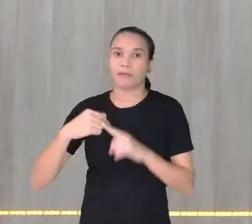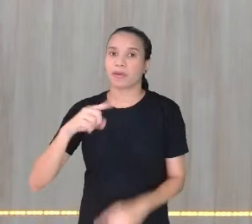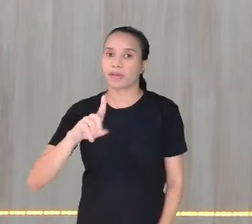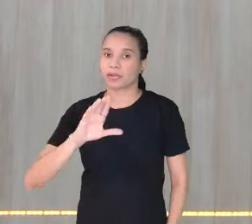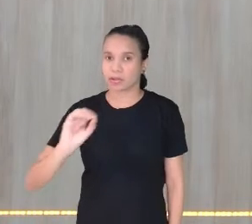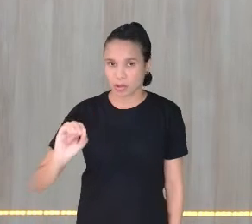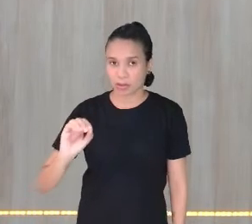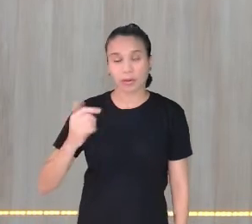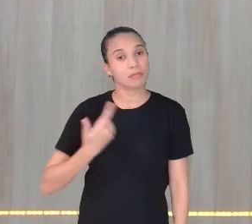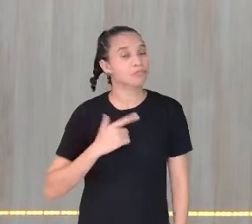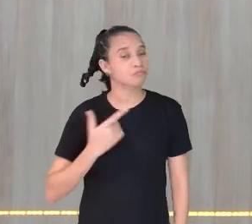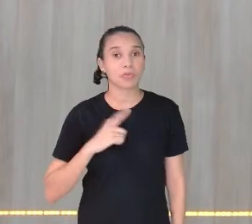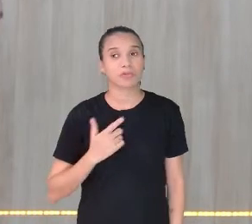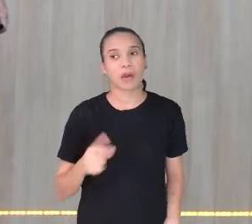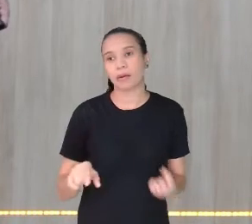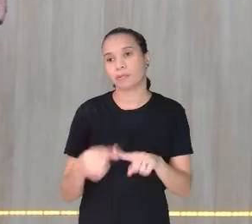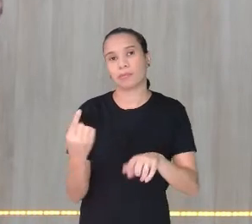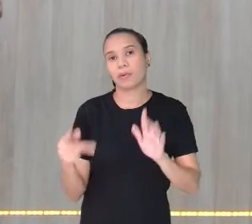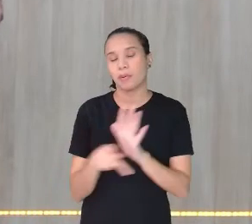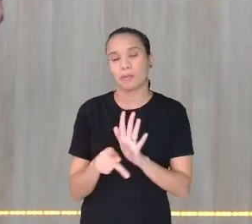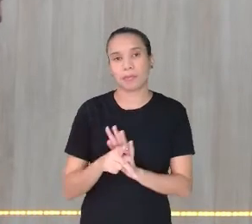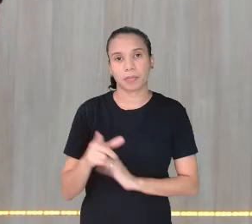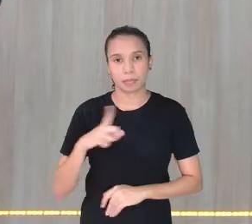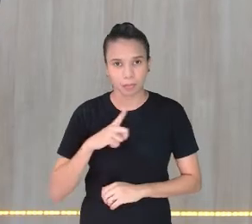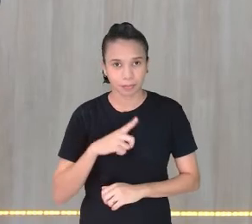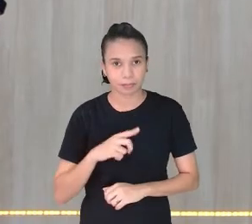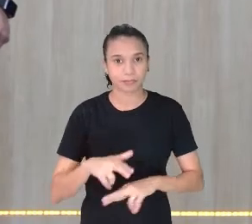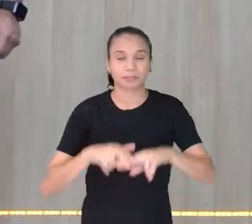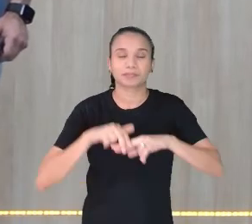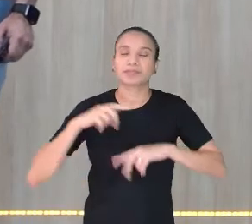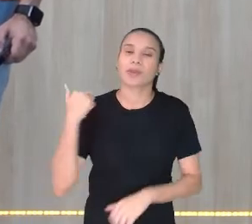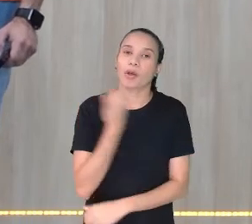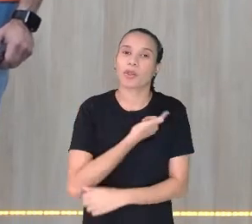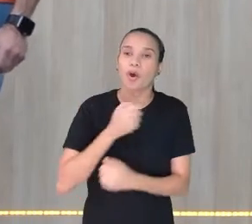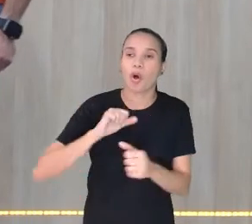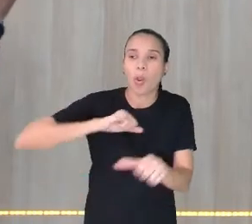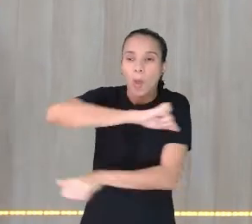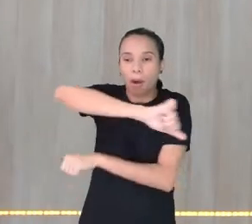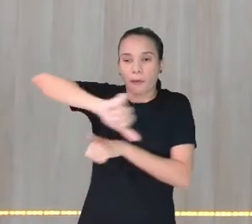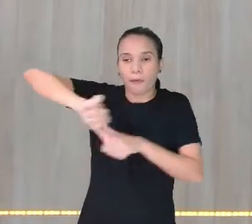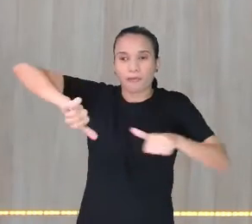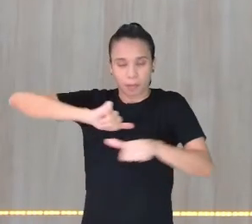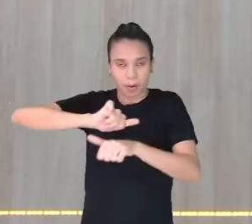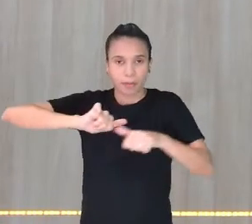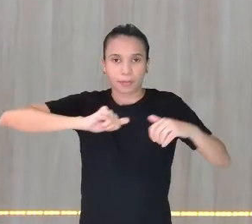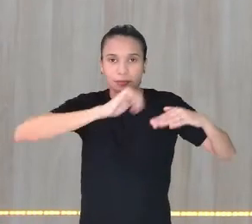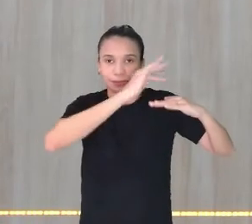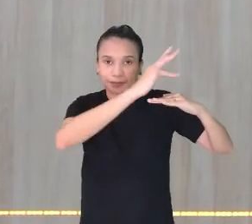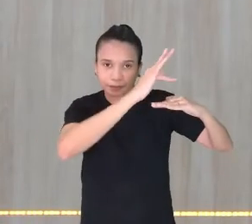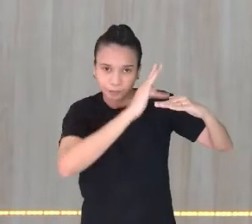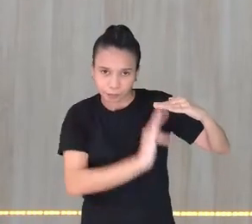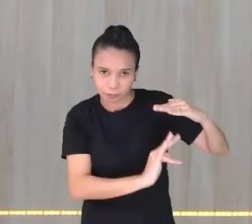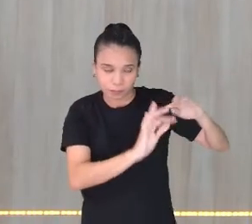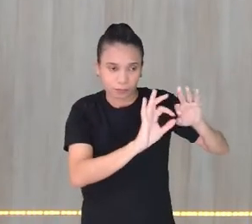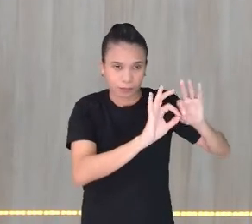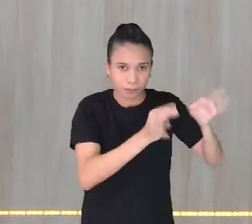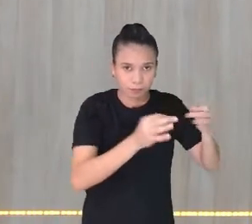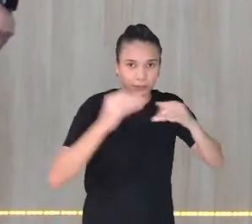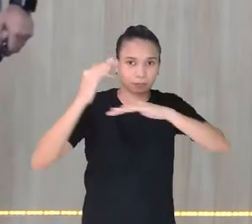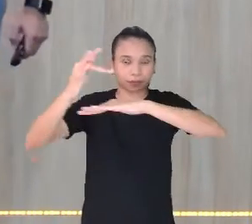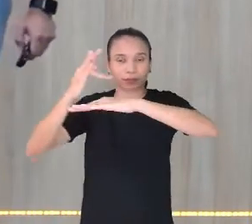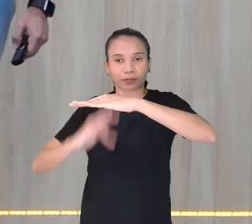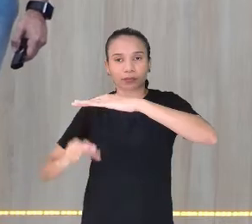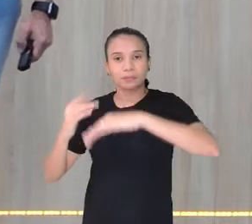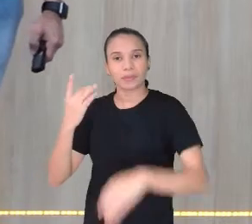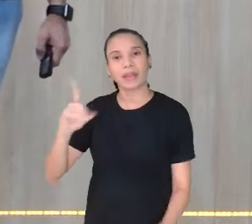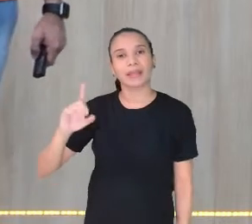Se não tiver um múltiplo de 10, não é uma fração decimal. Então, para a gente transformar uma fração ordinária numa fração decimal, basta